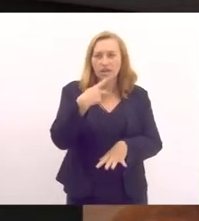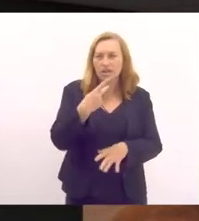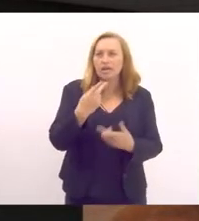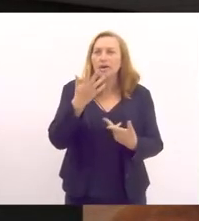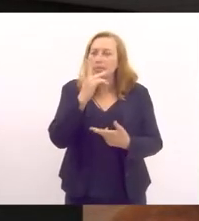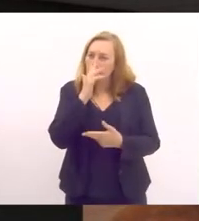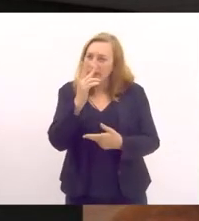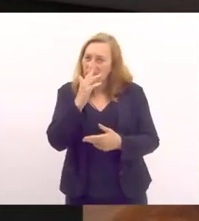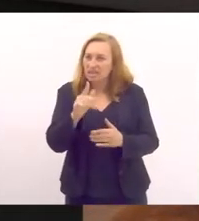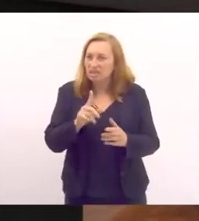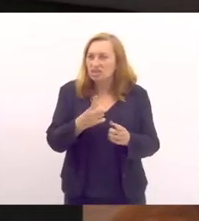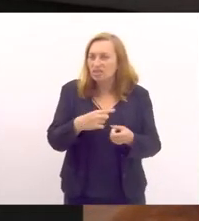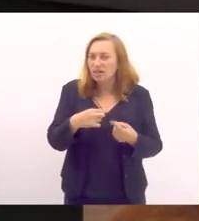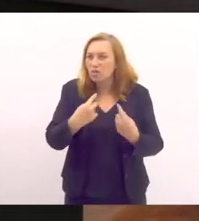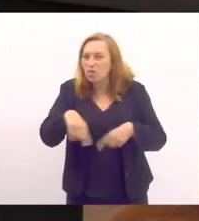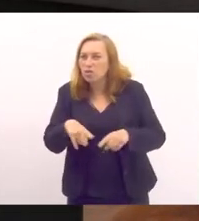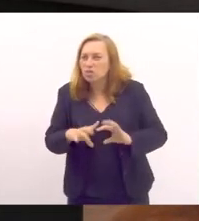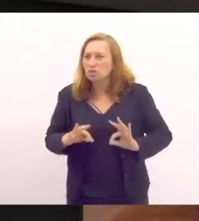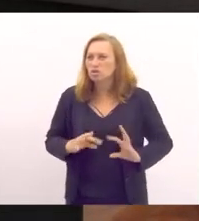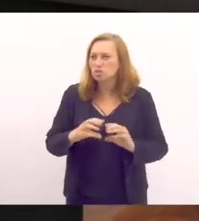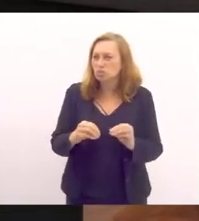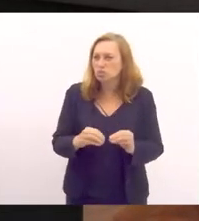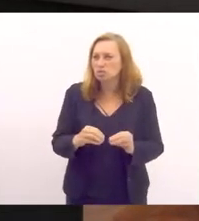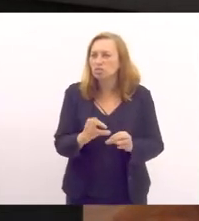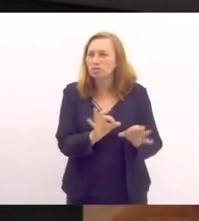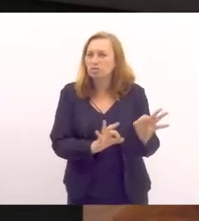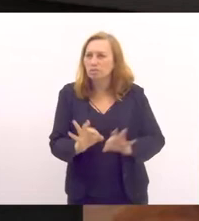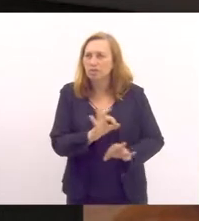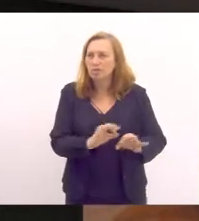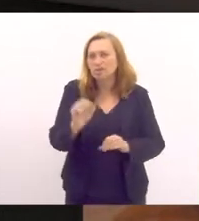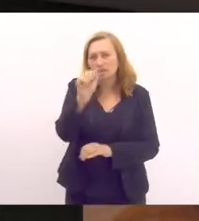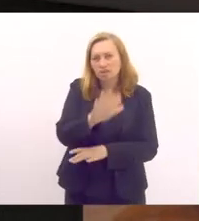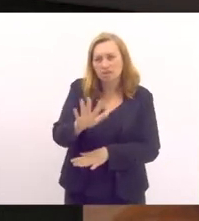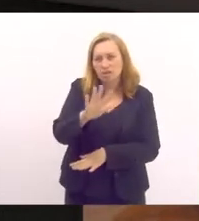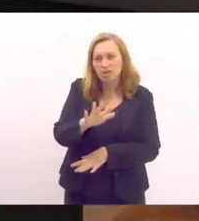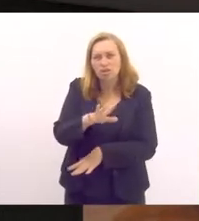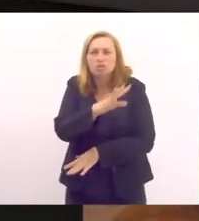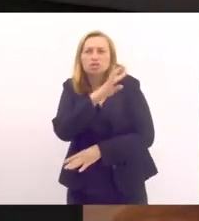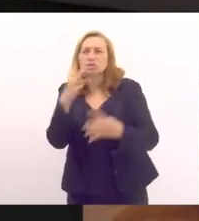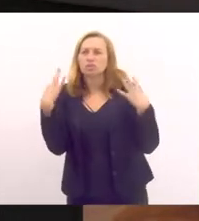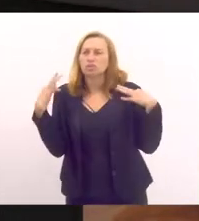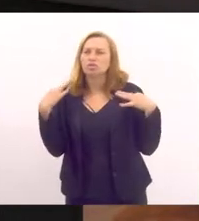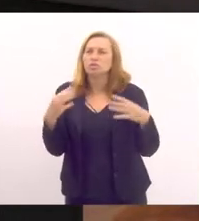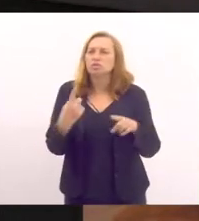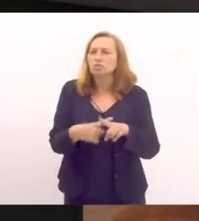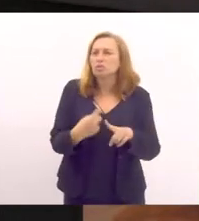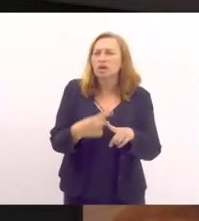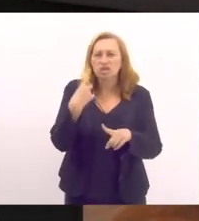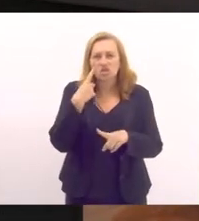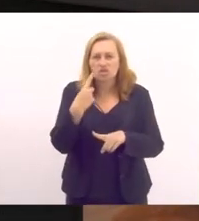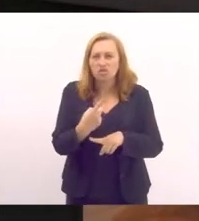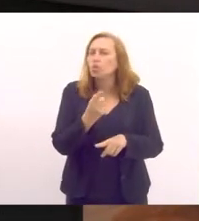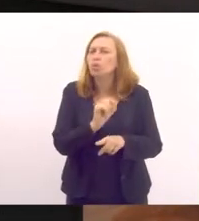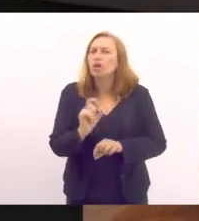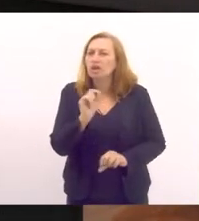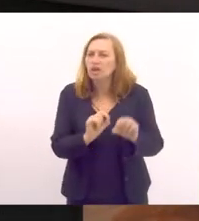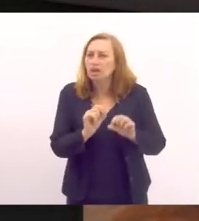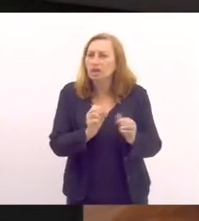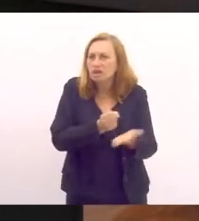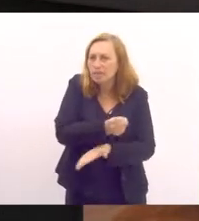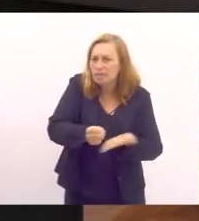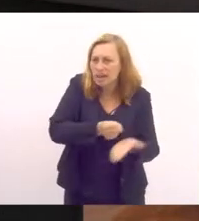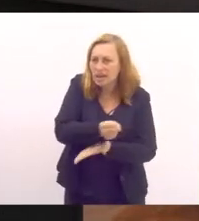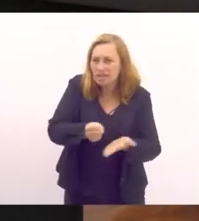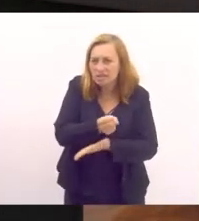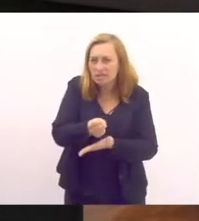Parece que a gente vai na contramão do Plano Nacional de Turismo, né? Porque a descentralização que a gente prevê, que está baseada na questão